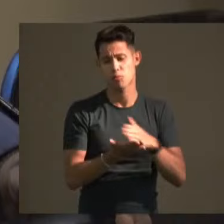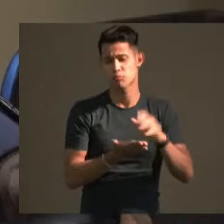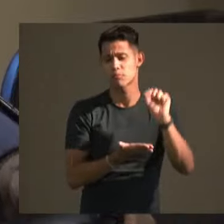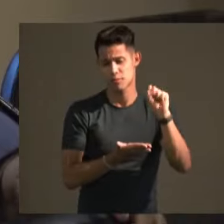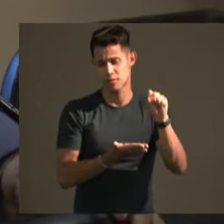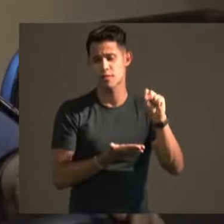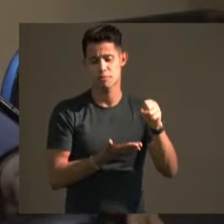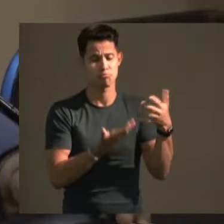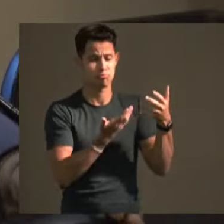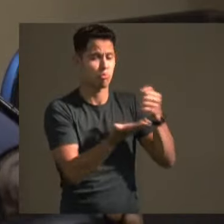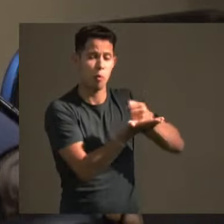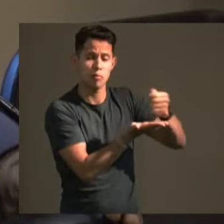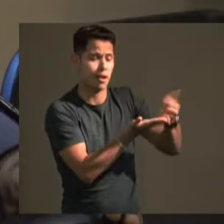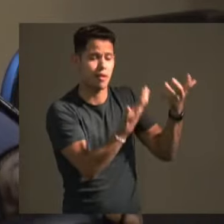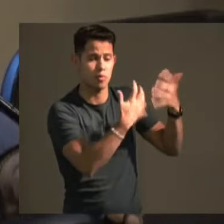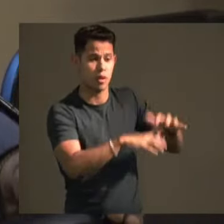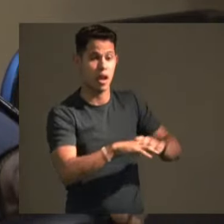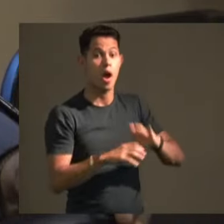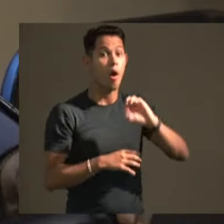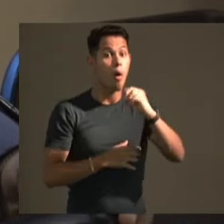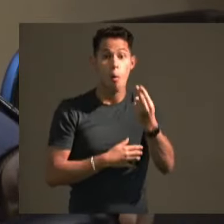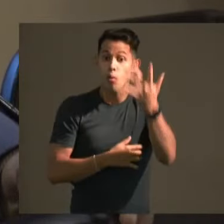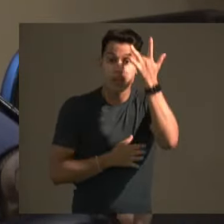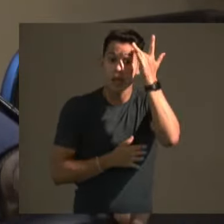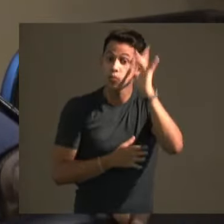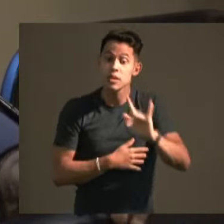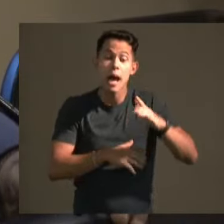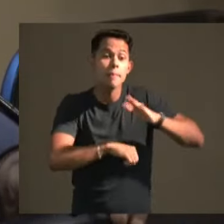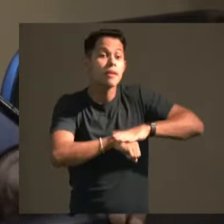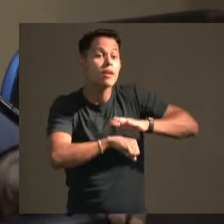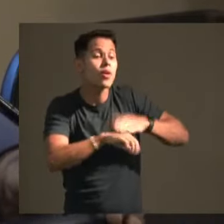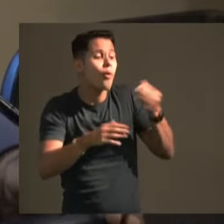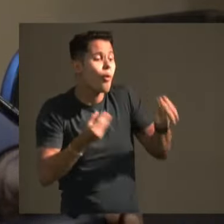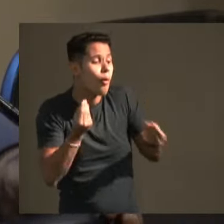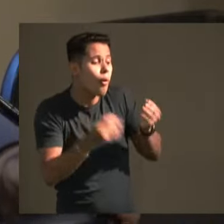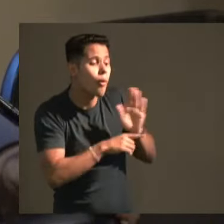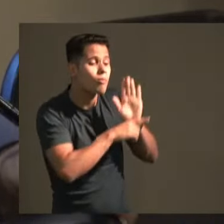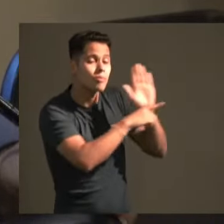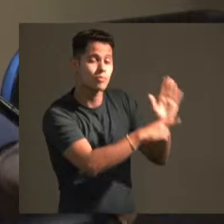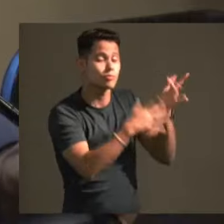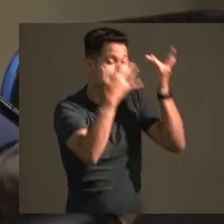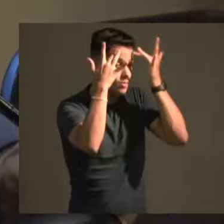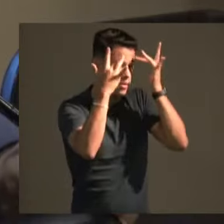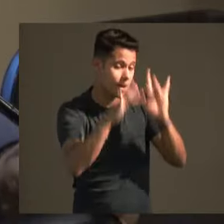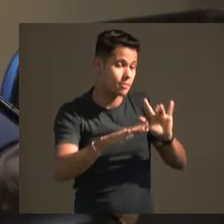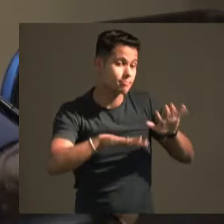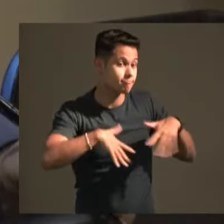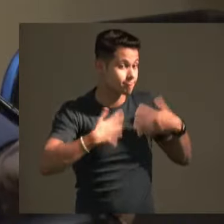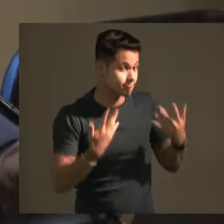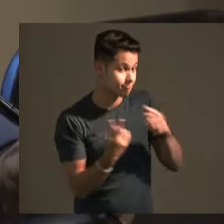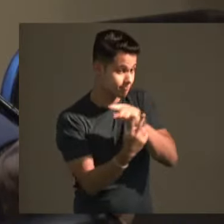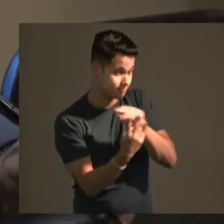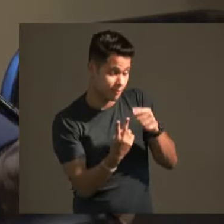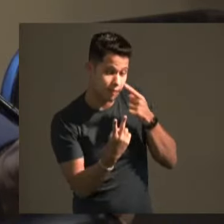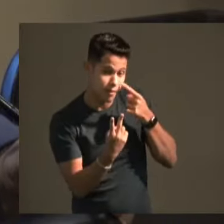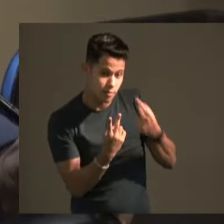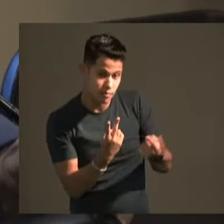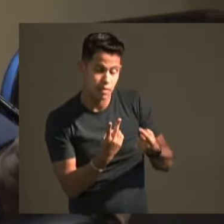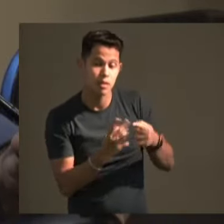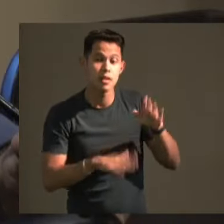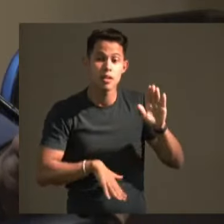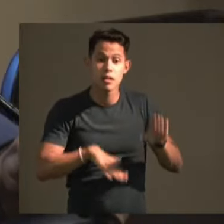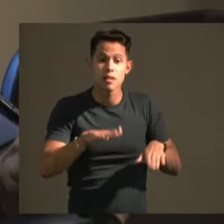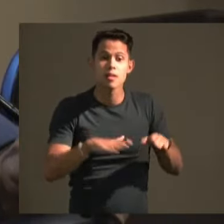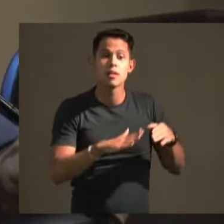quer. Outros não contratam porque não sabem o que é que a gente pode fazer. Tá? Então, os caras não cresceram com a